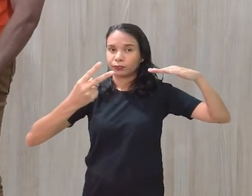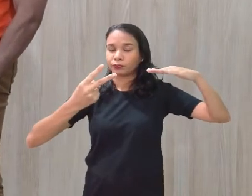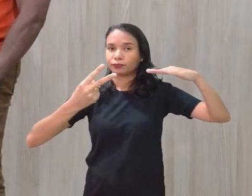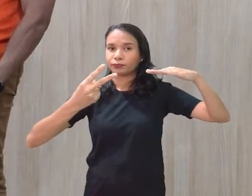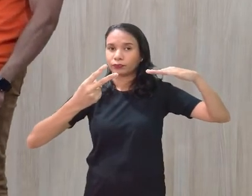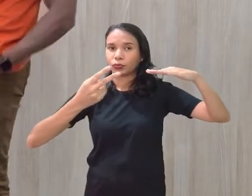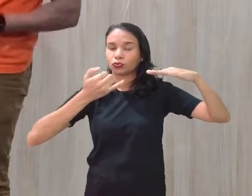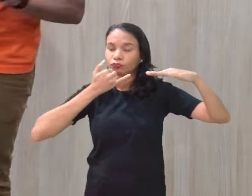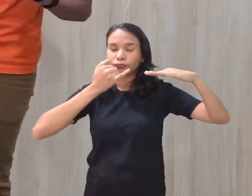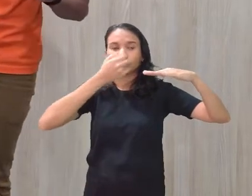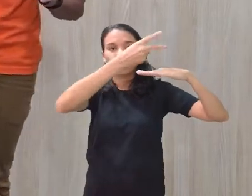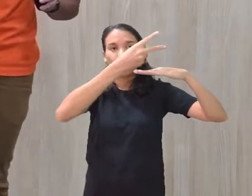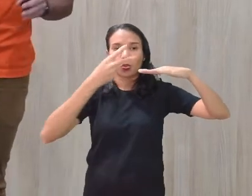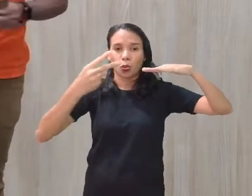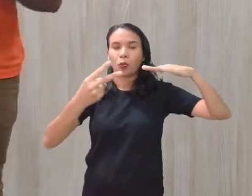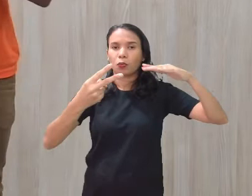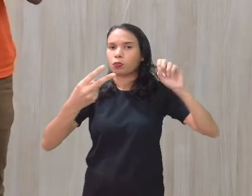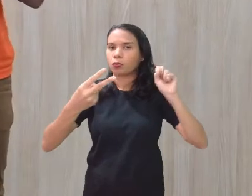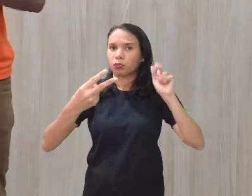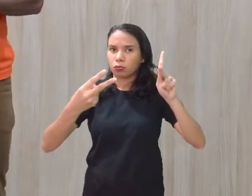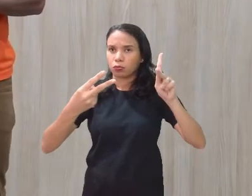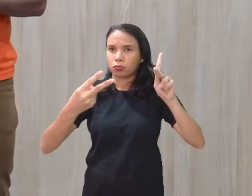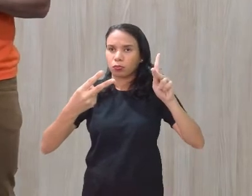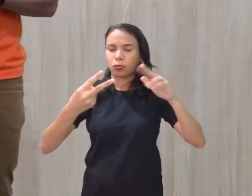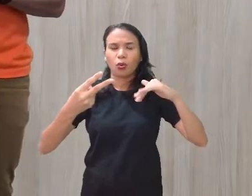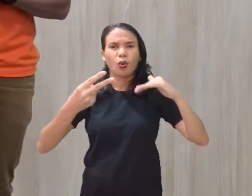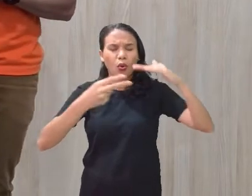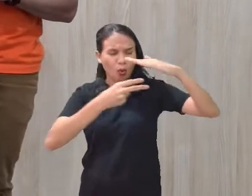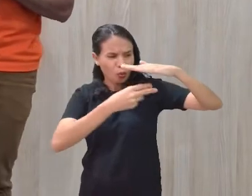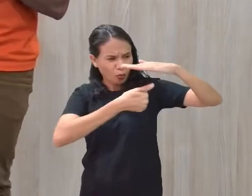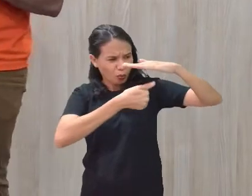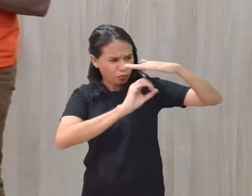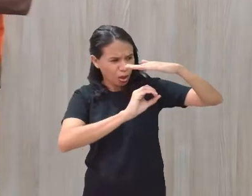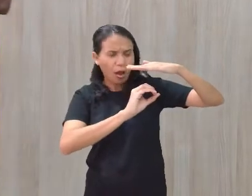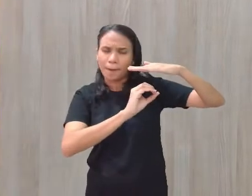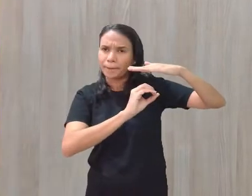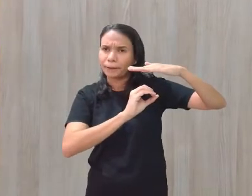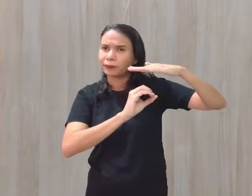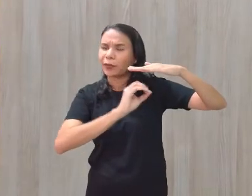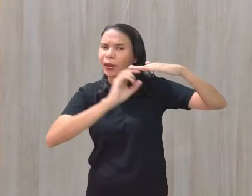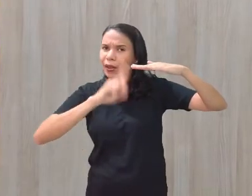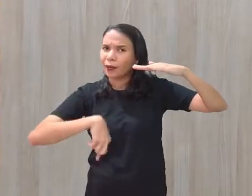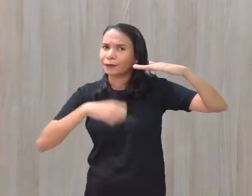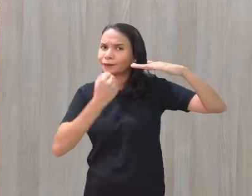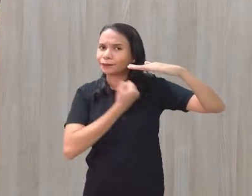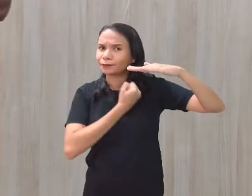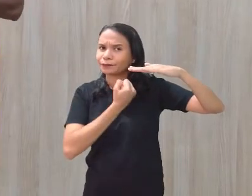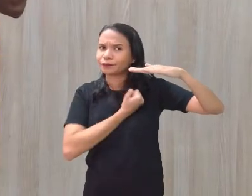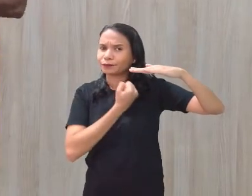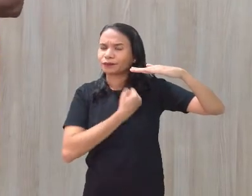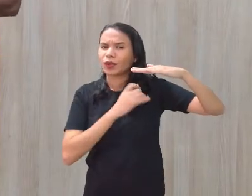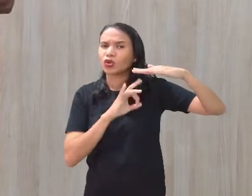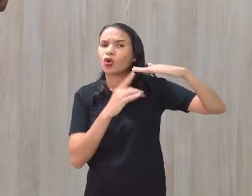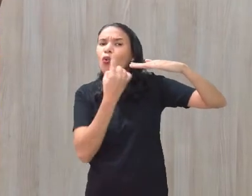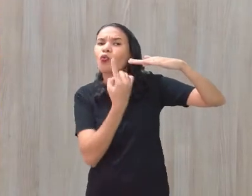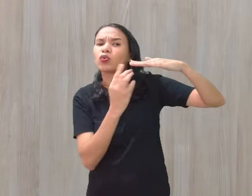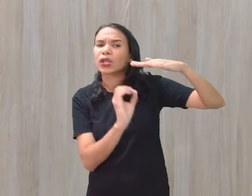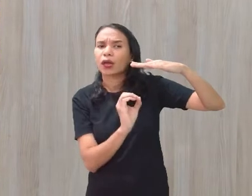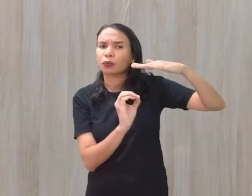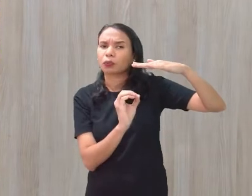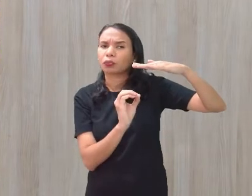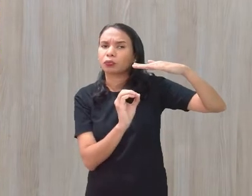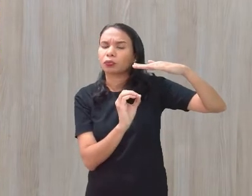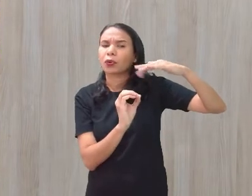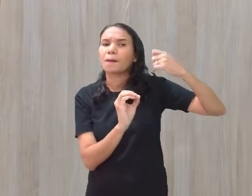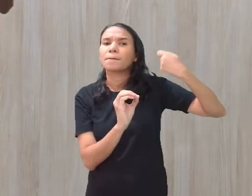numerador, desculpa, 2, acabou-se. O 10, pode notar que o 10, ele é um número que apresenta um único zero. Então,